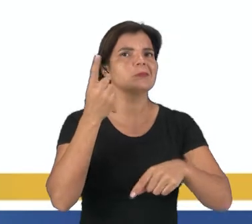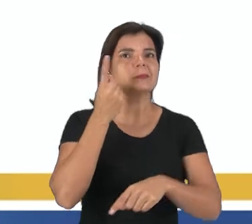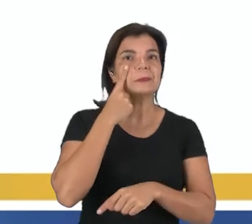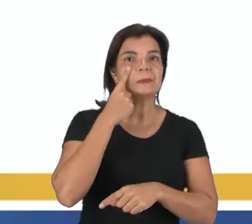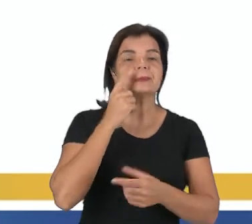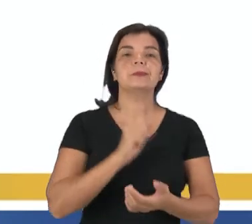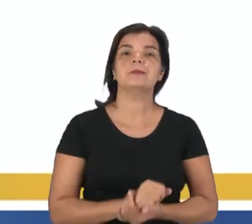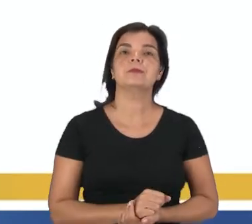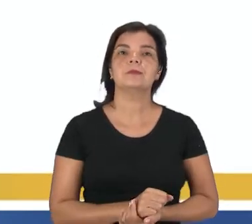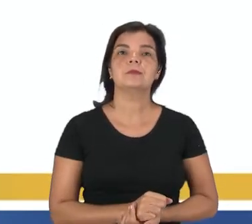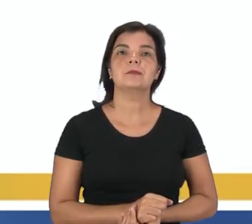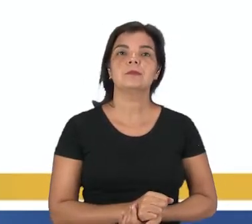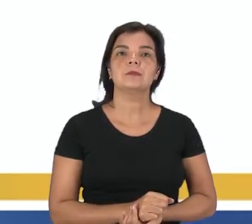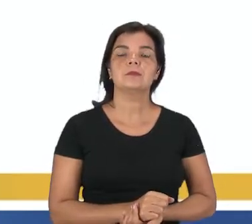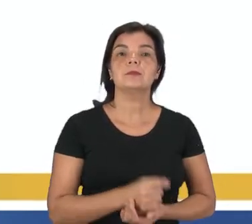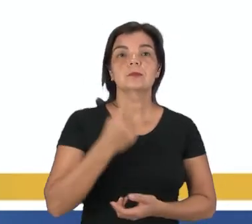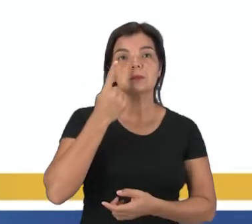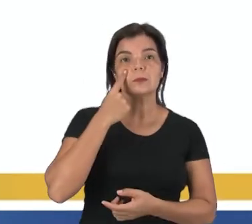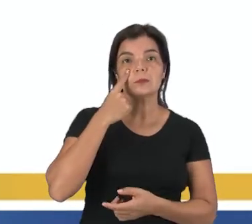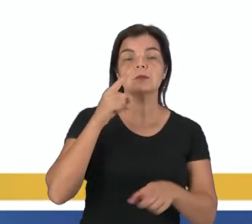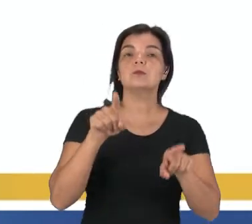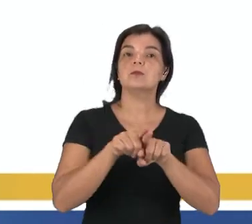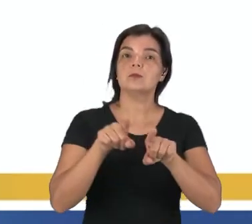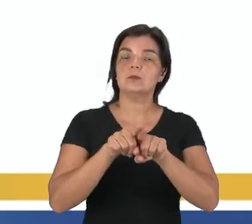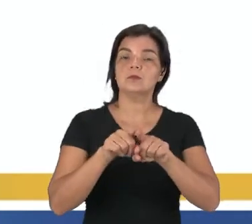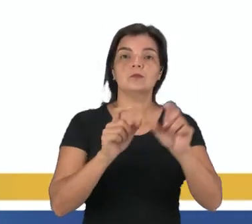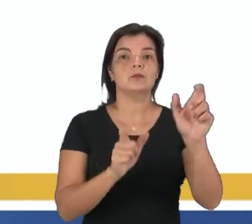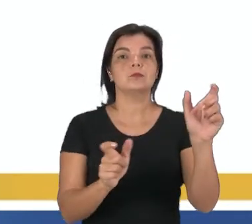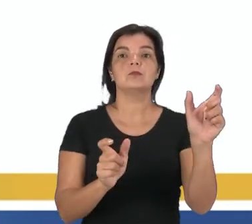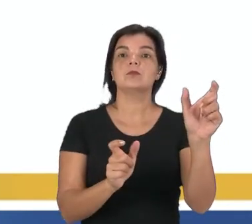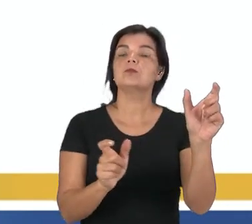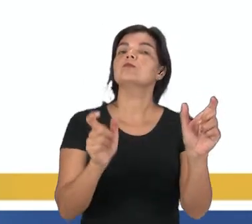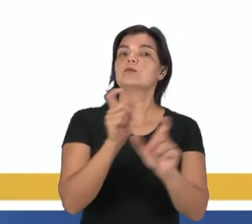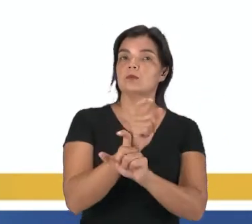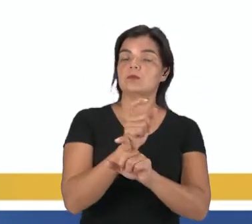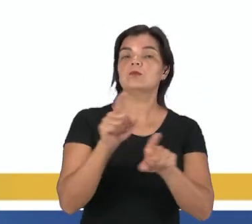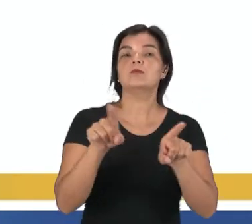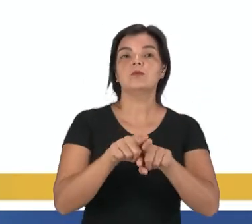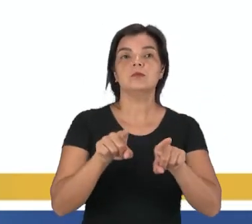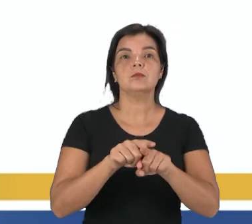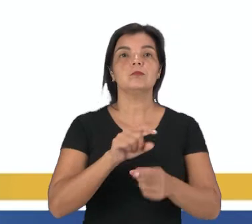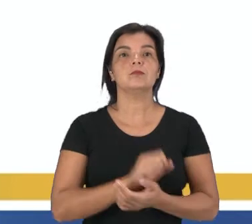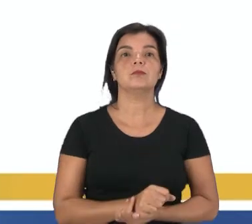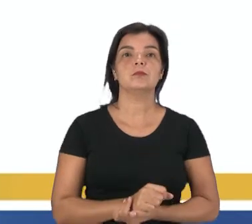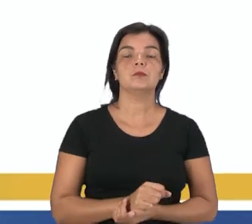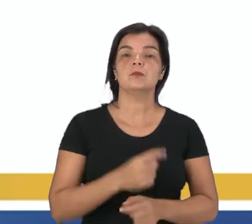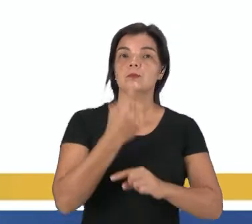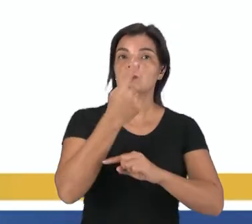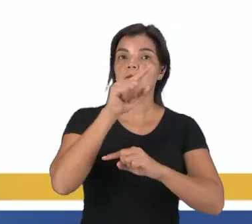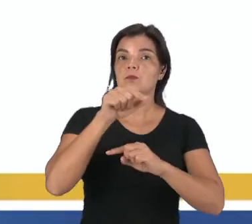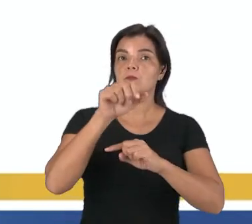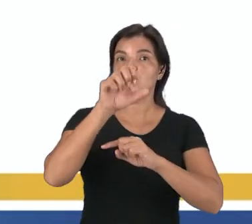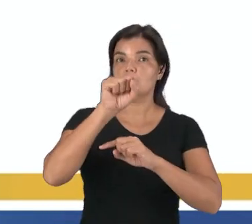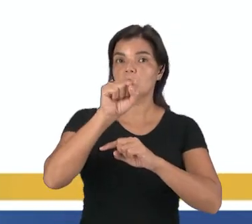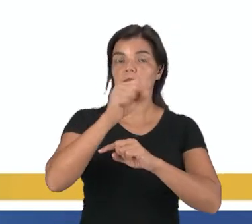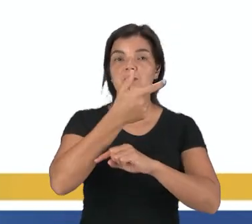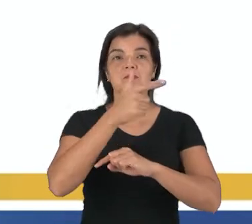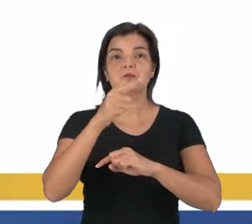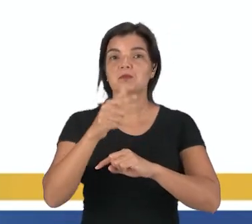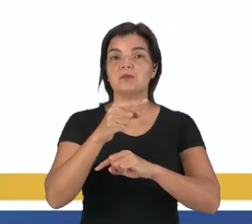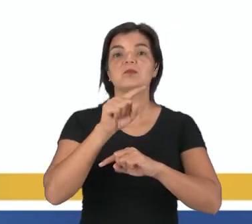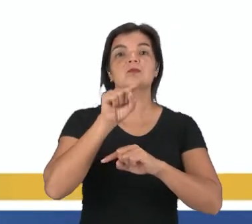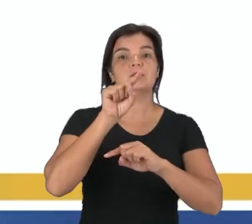proporcionais? E aí a gente sabe que eu tenho que fazer o inverso para saber se elas são ou não inversamente proporcionais. Então eu não tenho ali